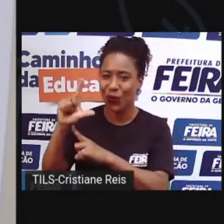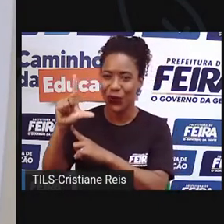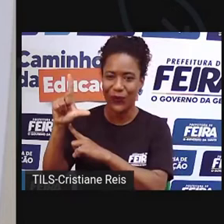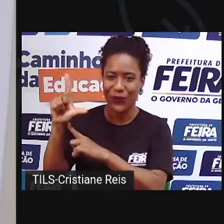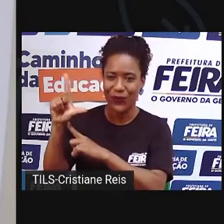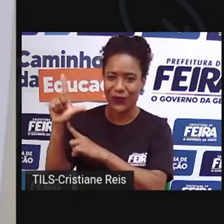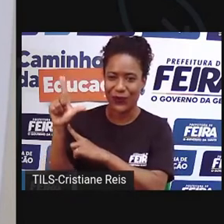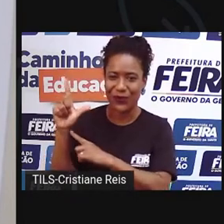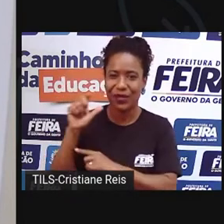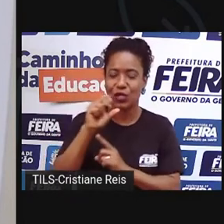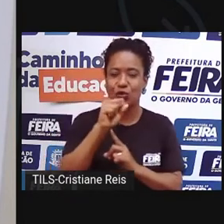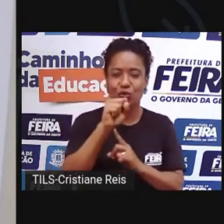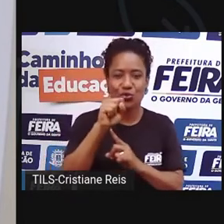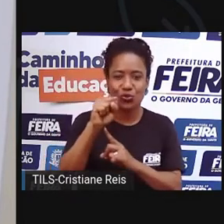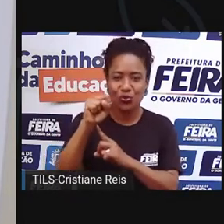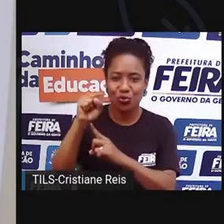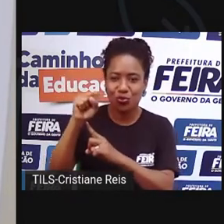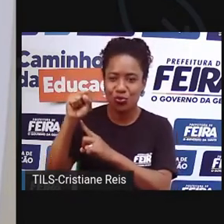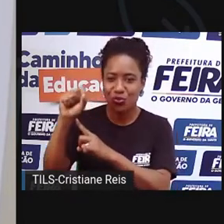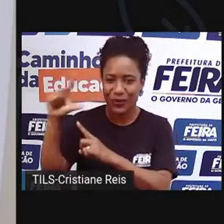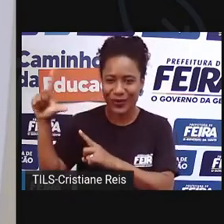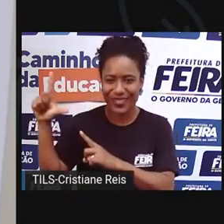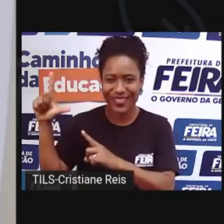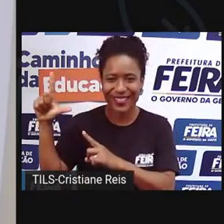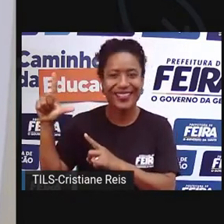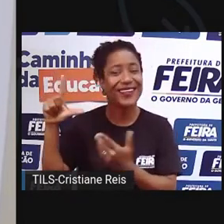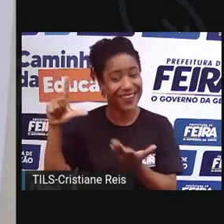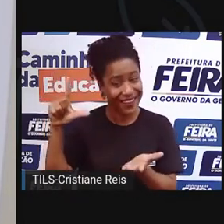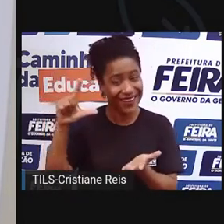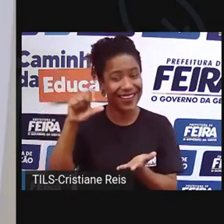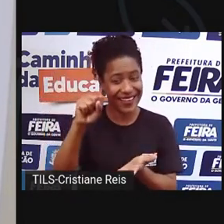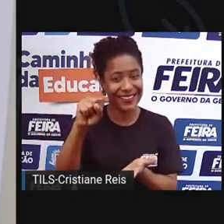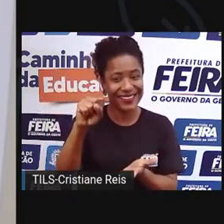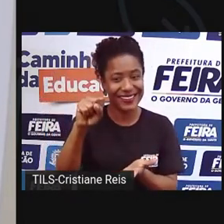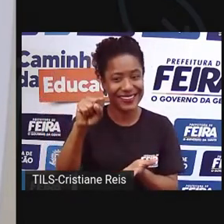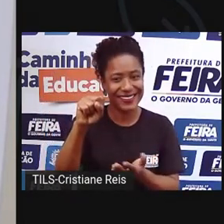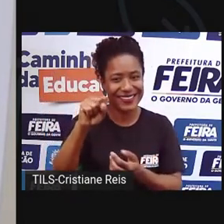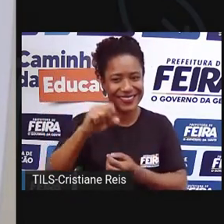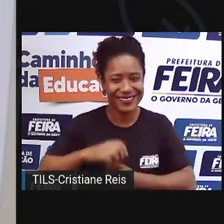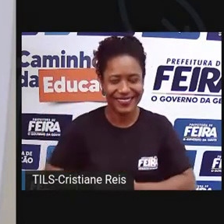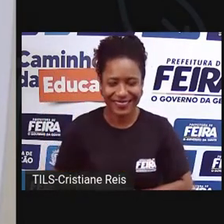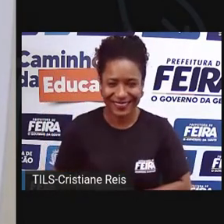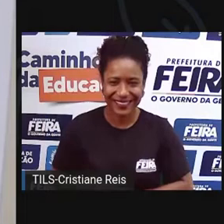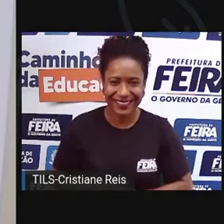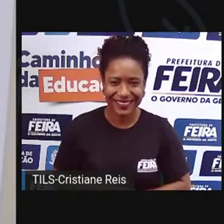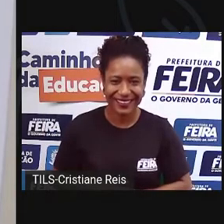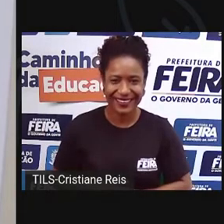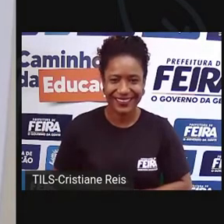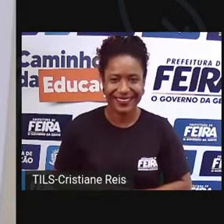Faz um som assim. É a letra S.